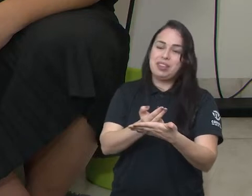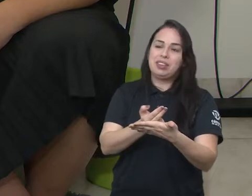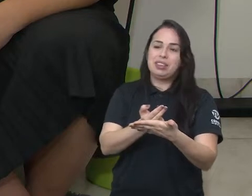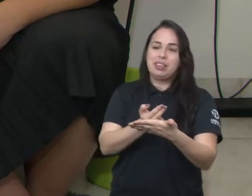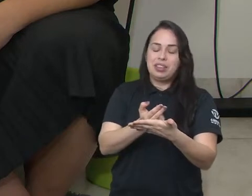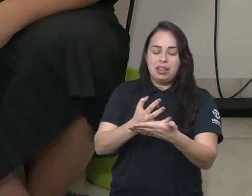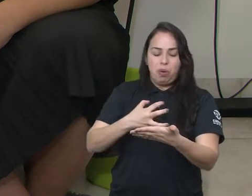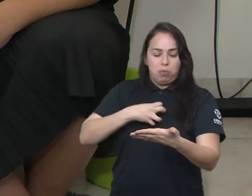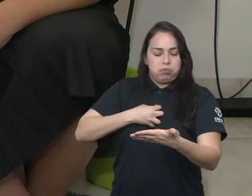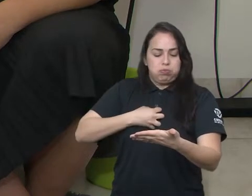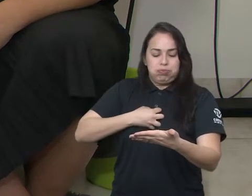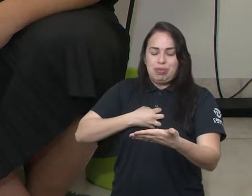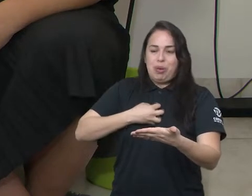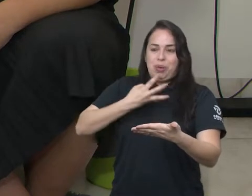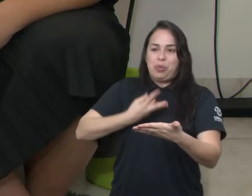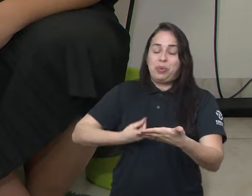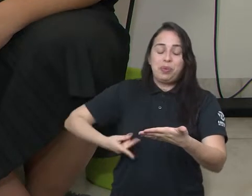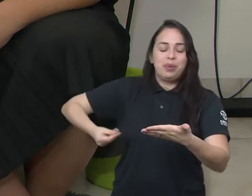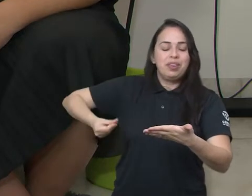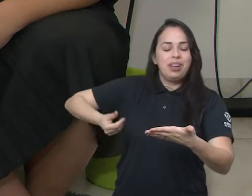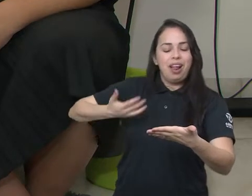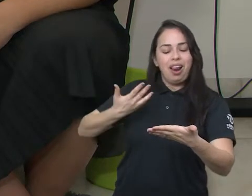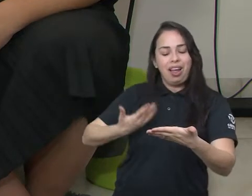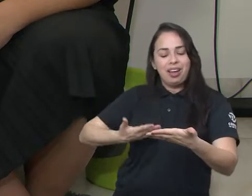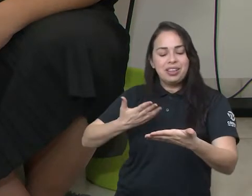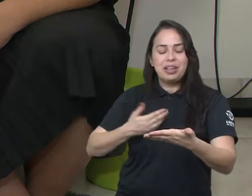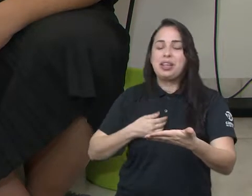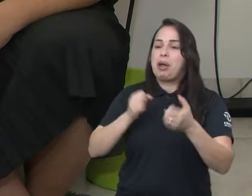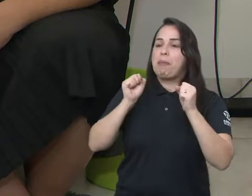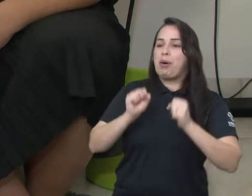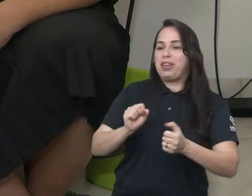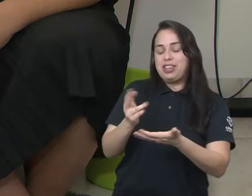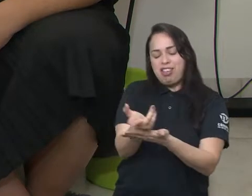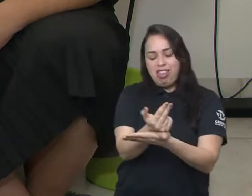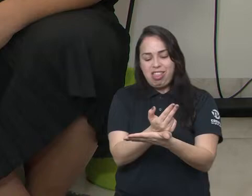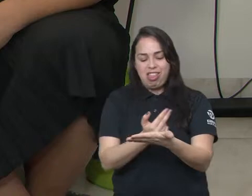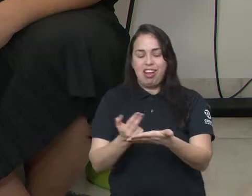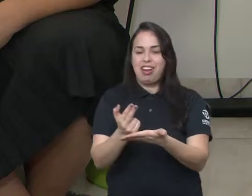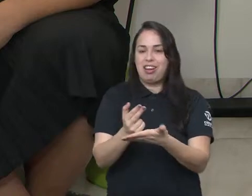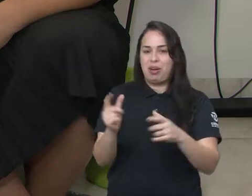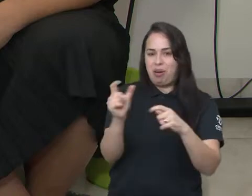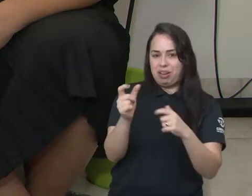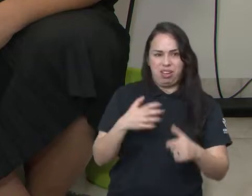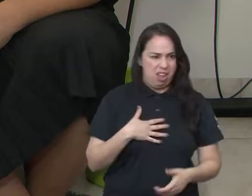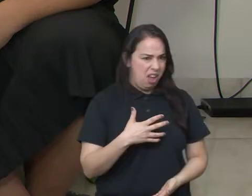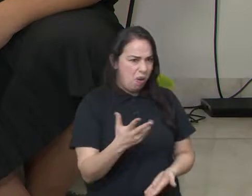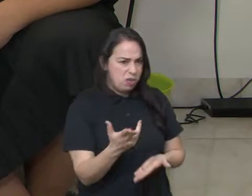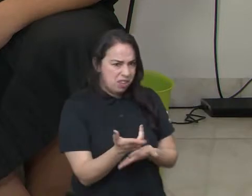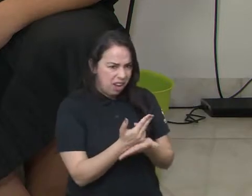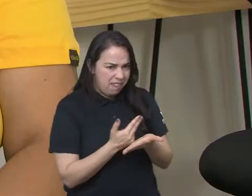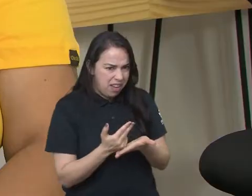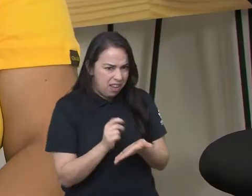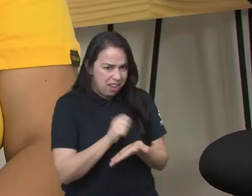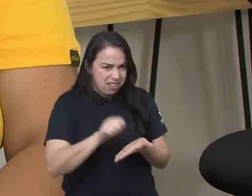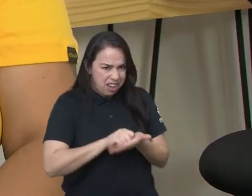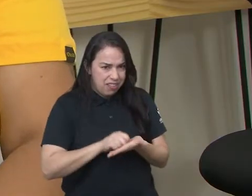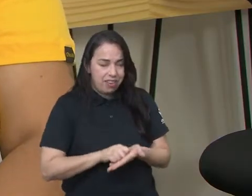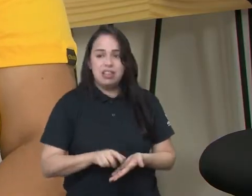rugas e mini infartos que são poupados graças ao superpoder de desenhar histórias em quadrinhos. Eu escrevi